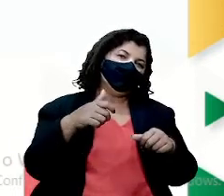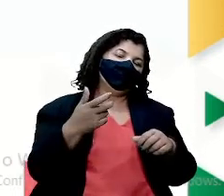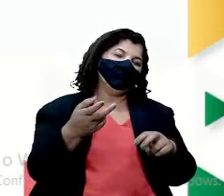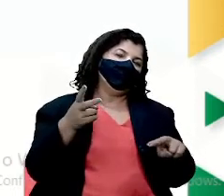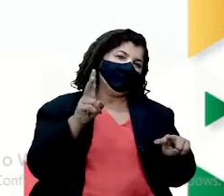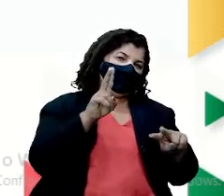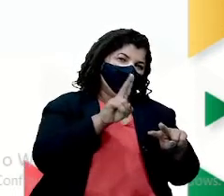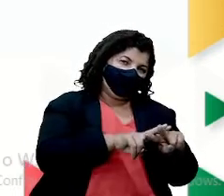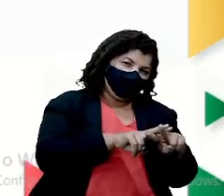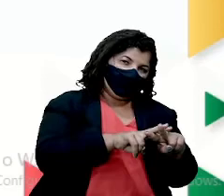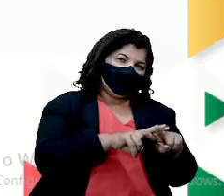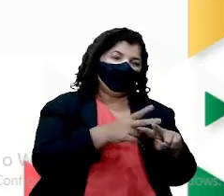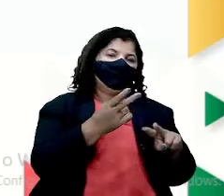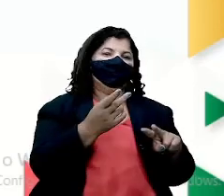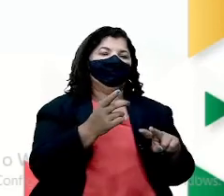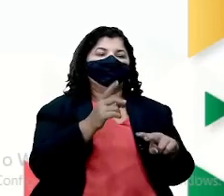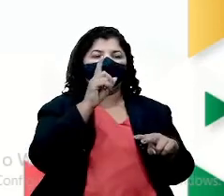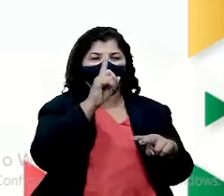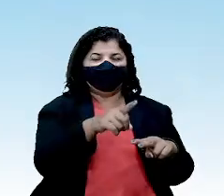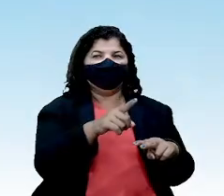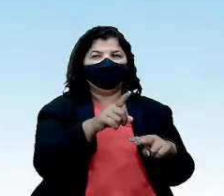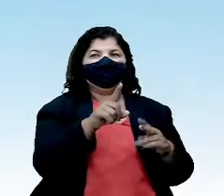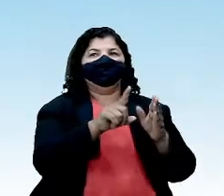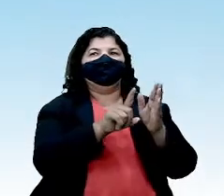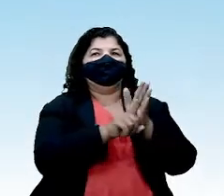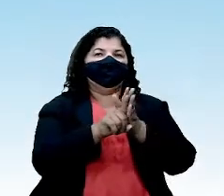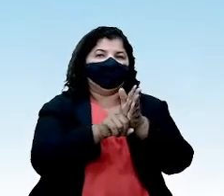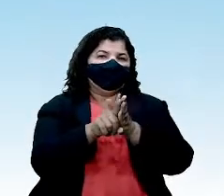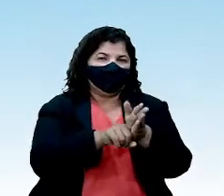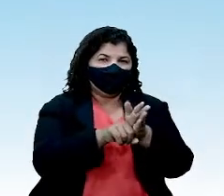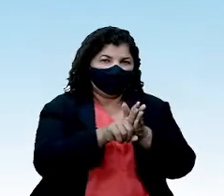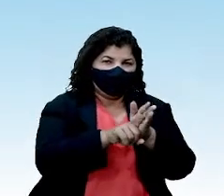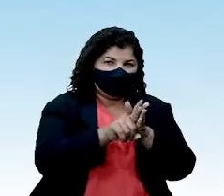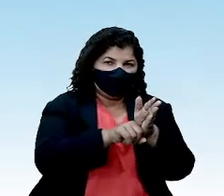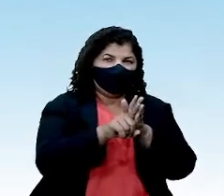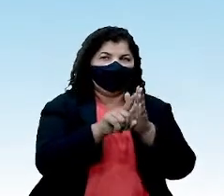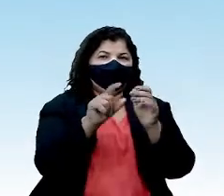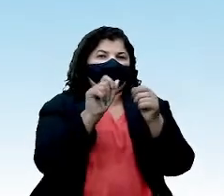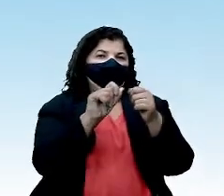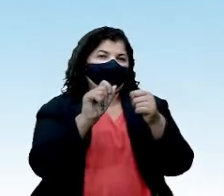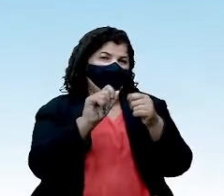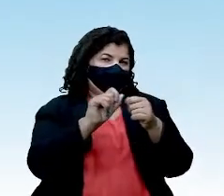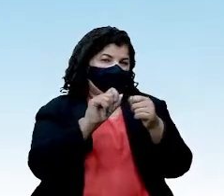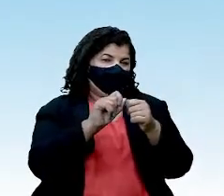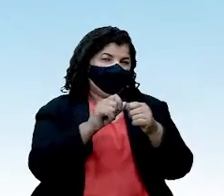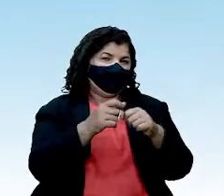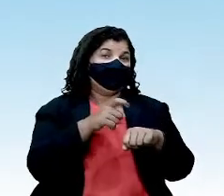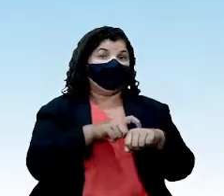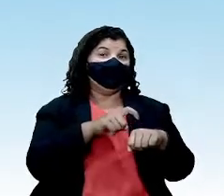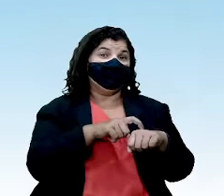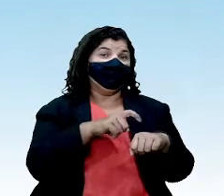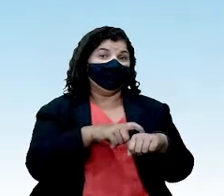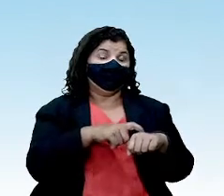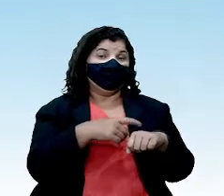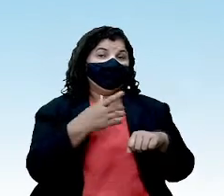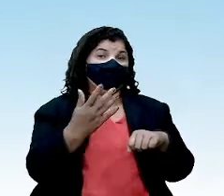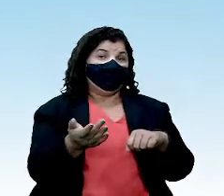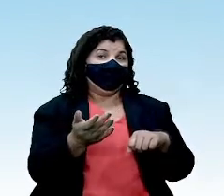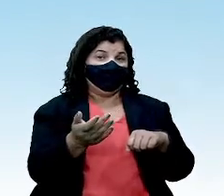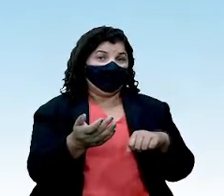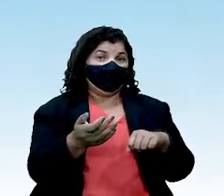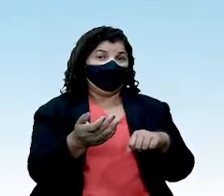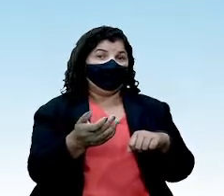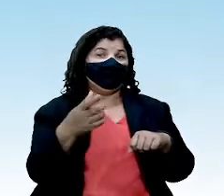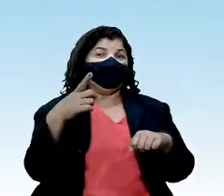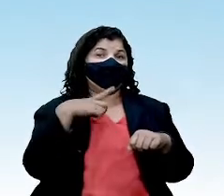dava ordens e fiscalizava sua execução, decidia pessoalmente pelo